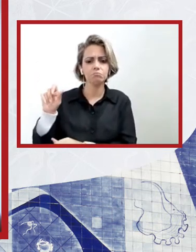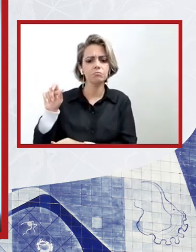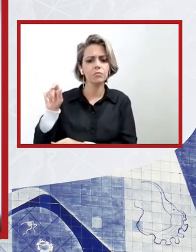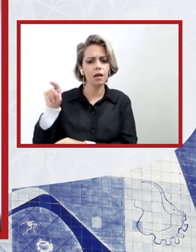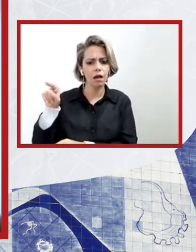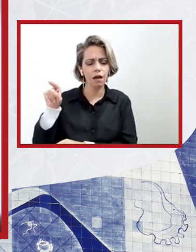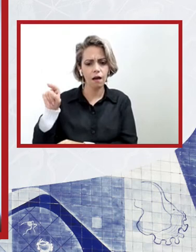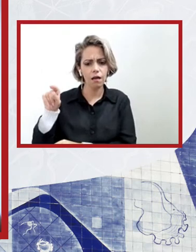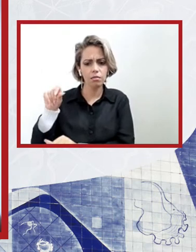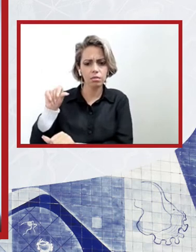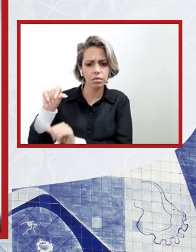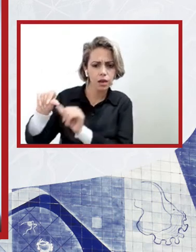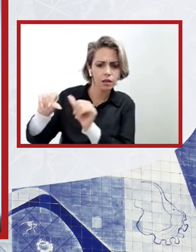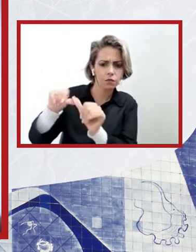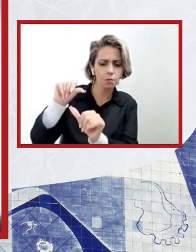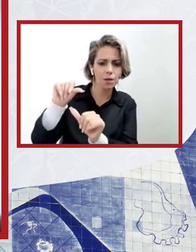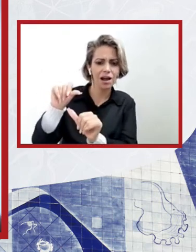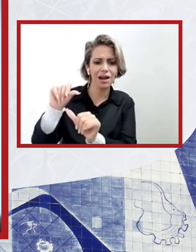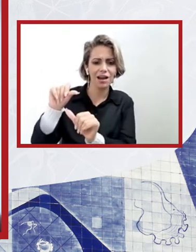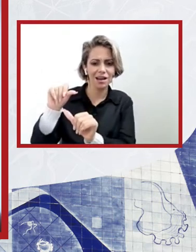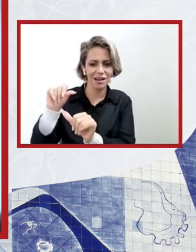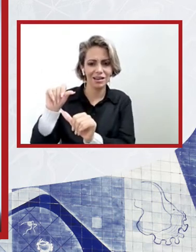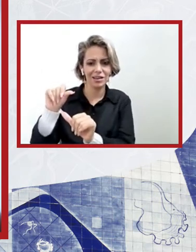um formato editável.